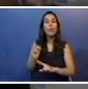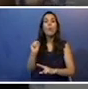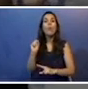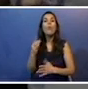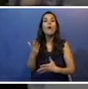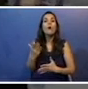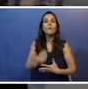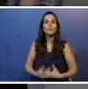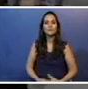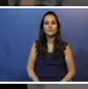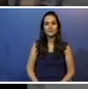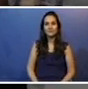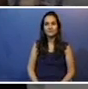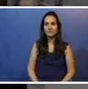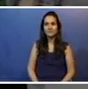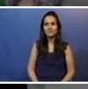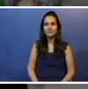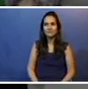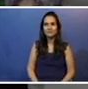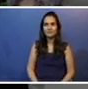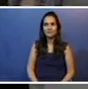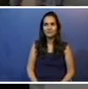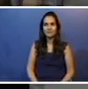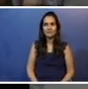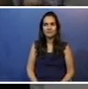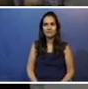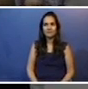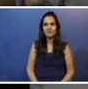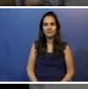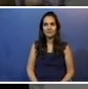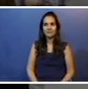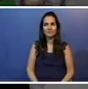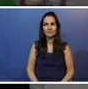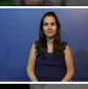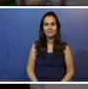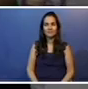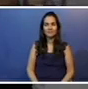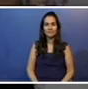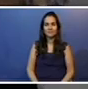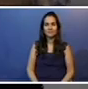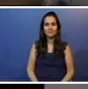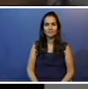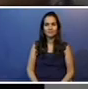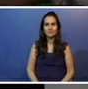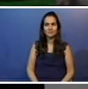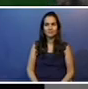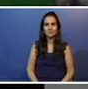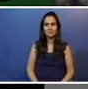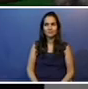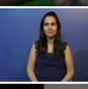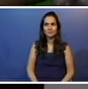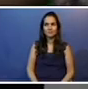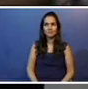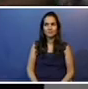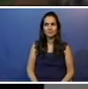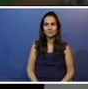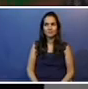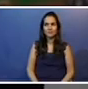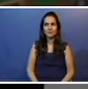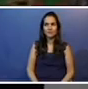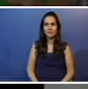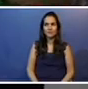só. Aqui aparece o primeiro, tá vendo? O segundo, o